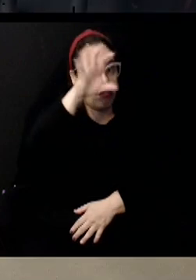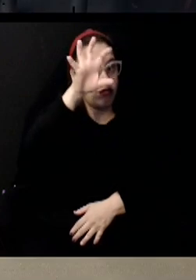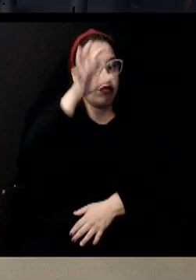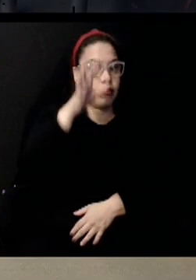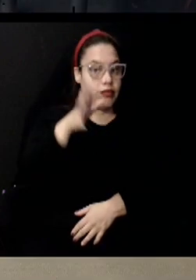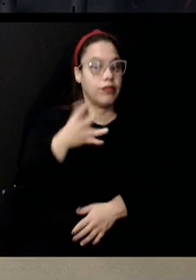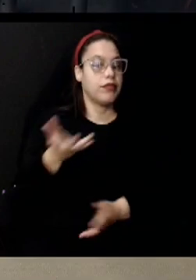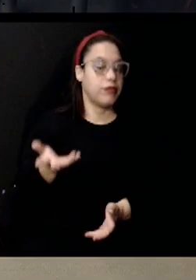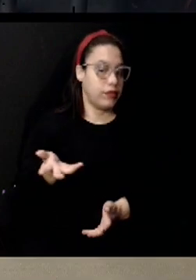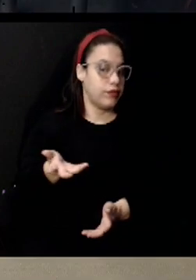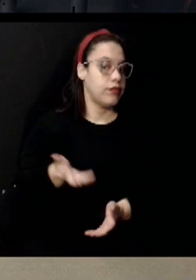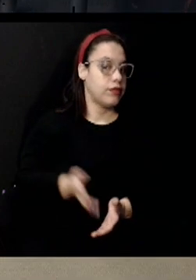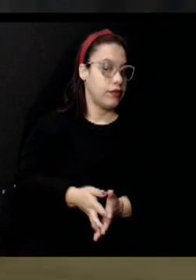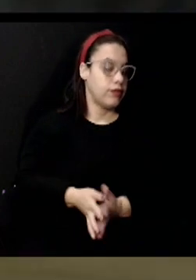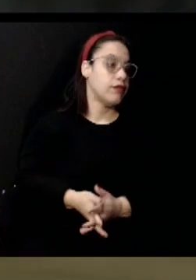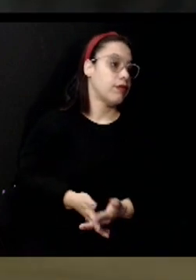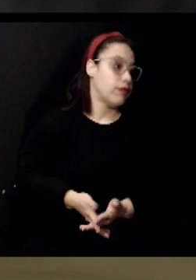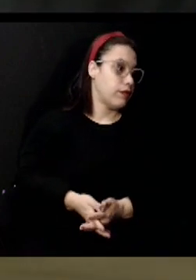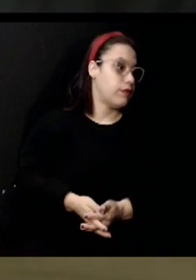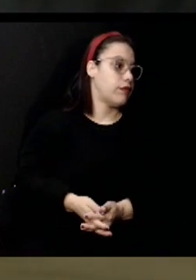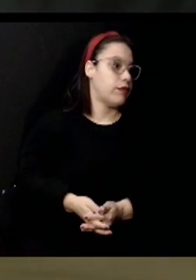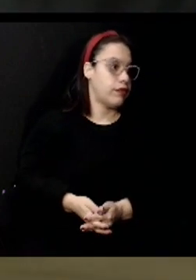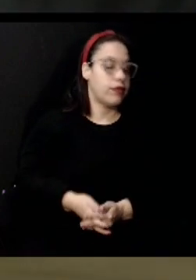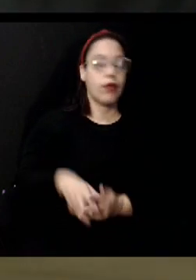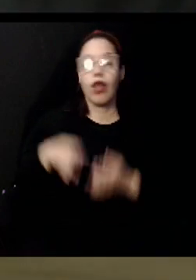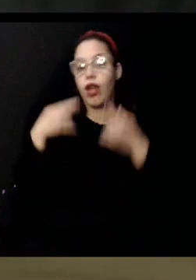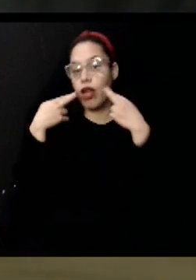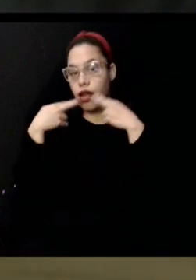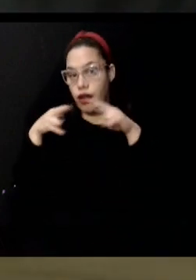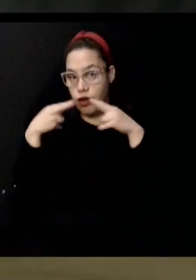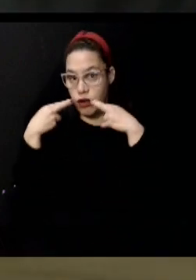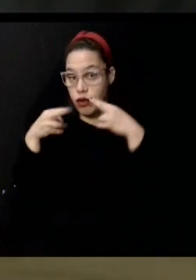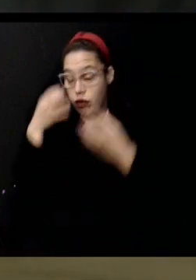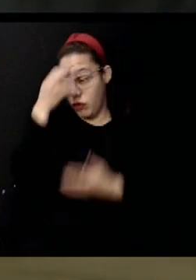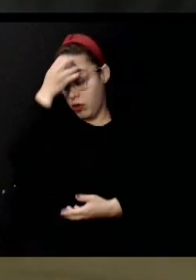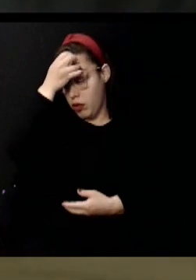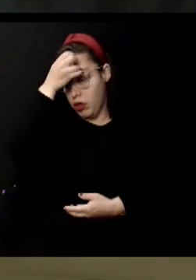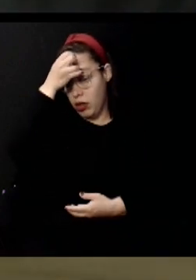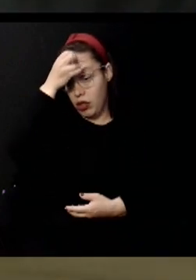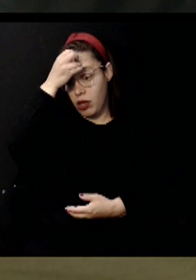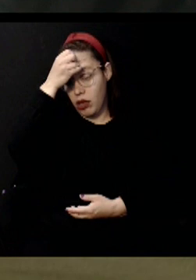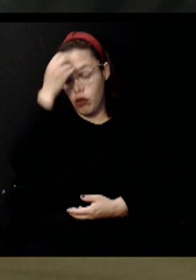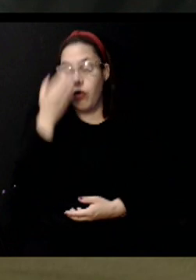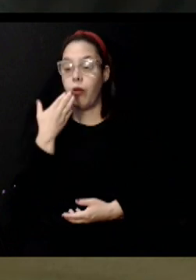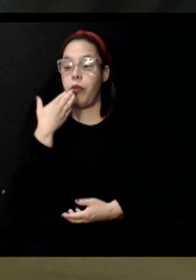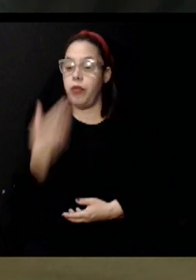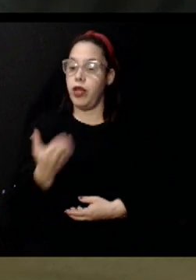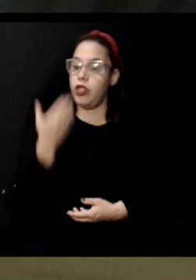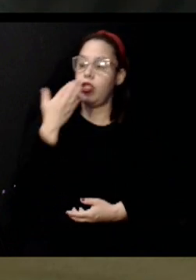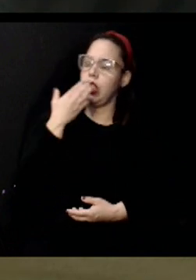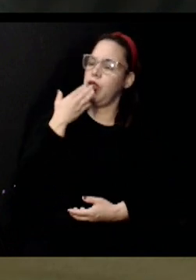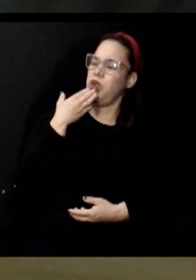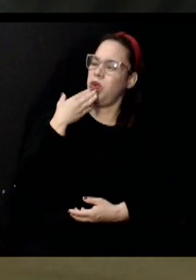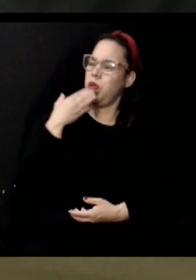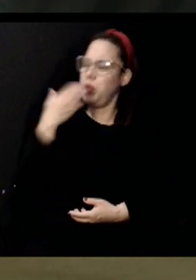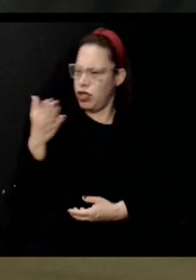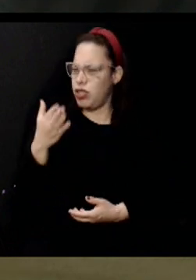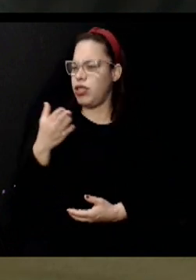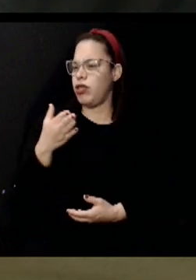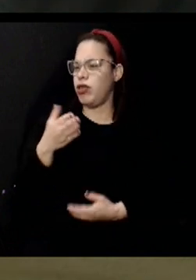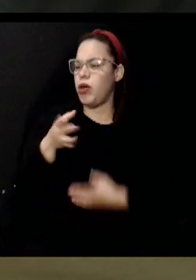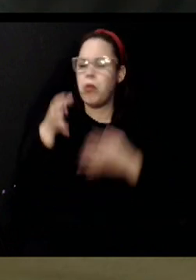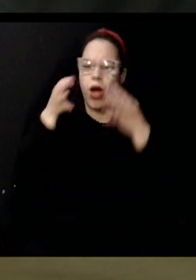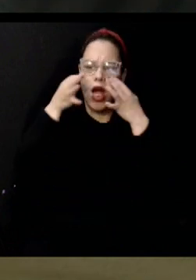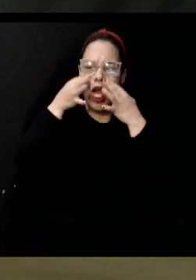Ar-condicionado. português Então, manda esse lembrança. tipo de reclamação acaba sendo uma reivindicação, né. As pessoas Exato. reivindicam uma atenção, e